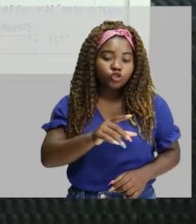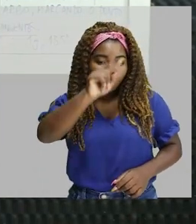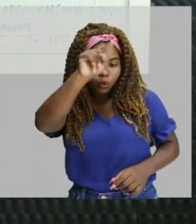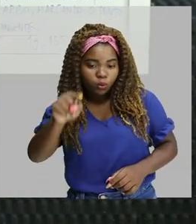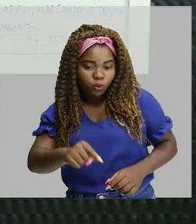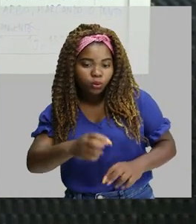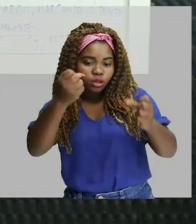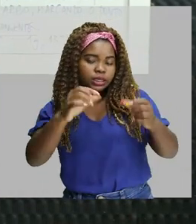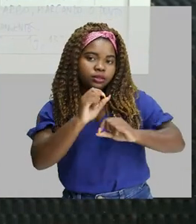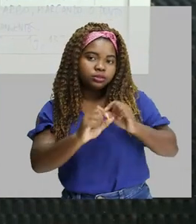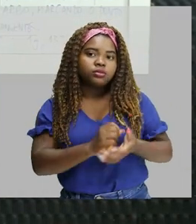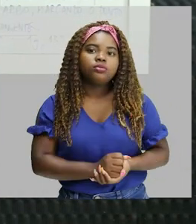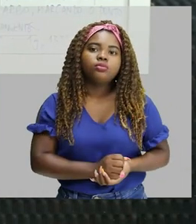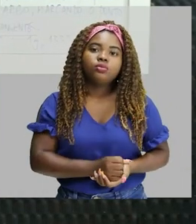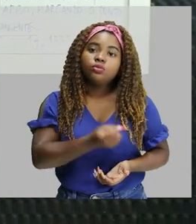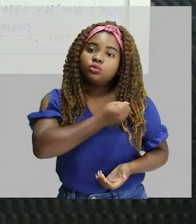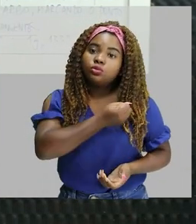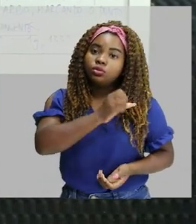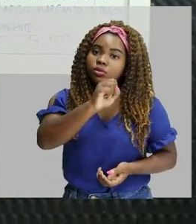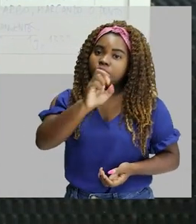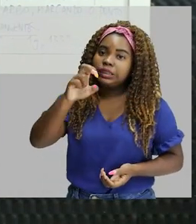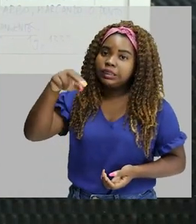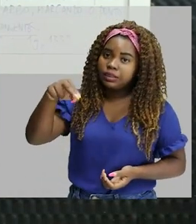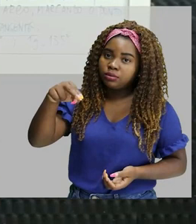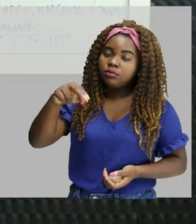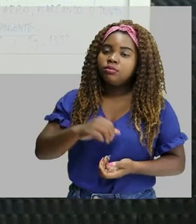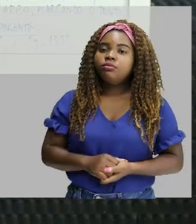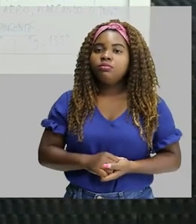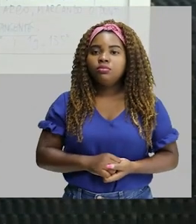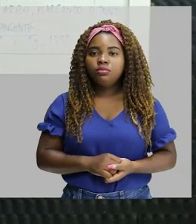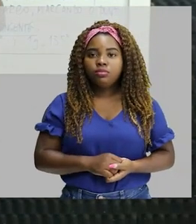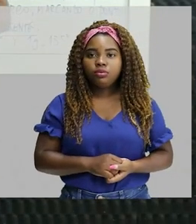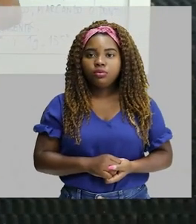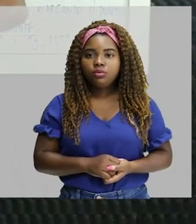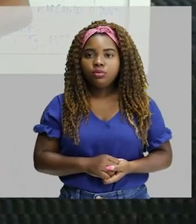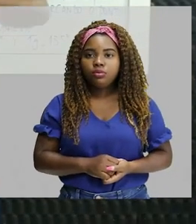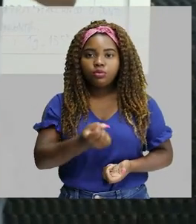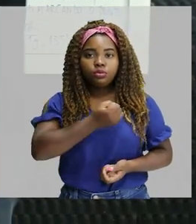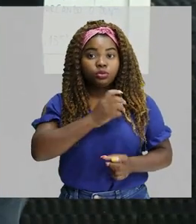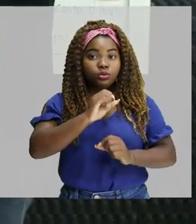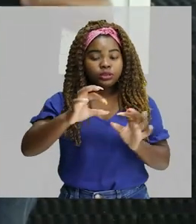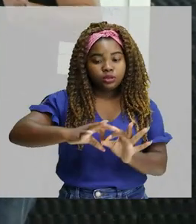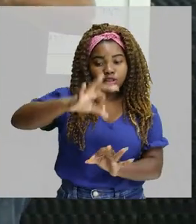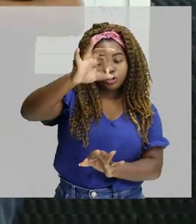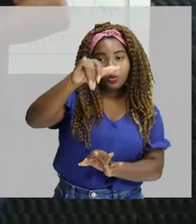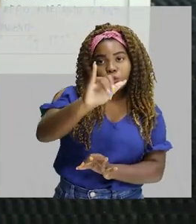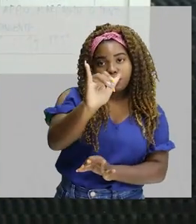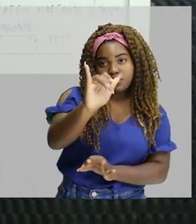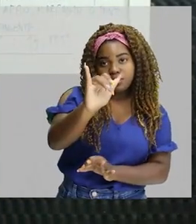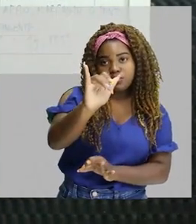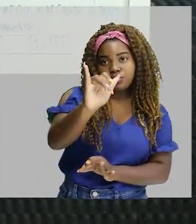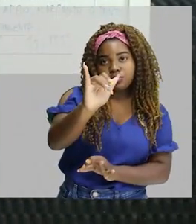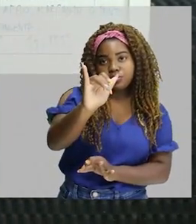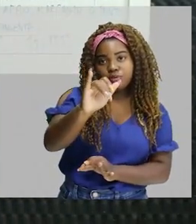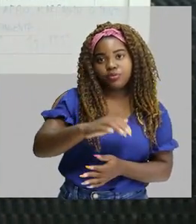gente viu que os valores do seno de desses Arcos eles são valores que estão no eixo Y o eixo